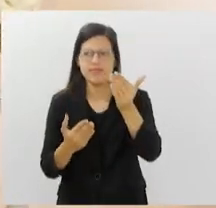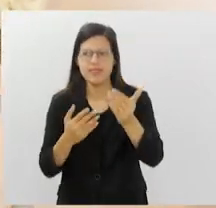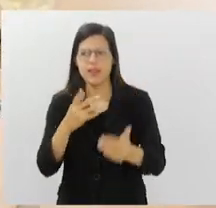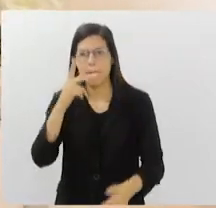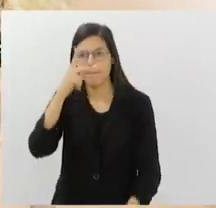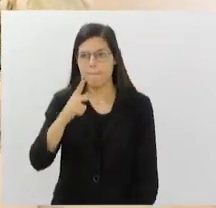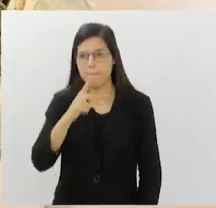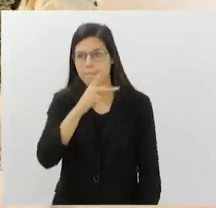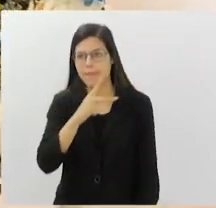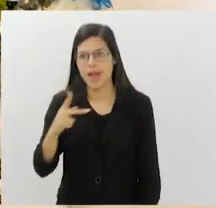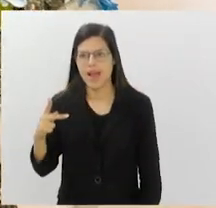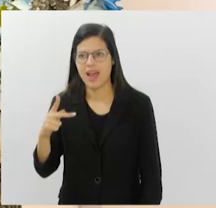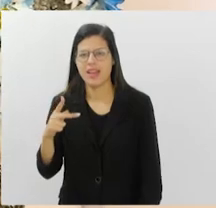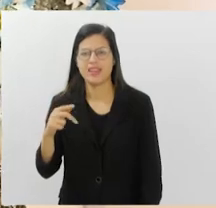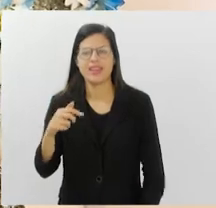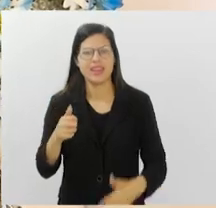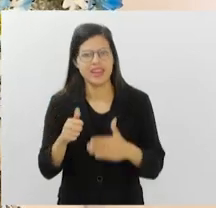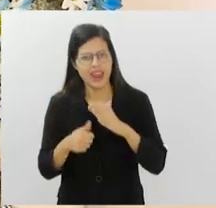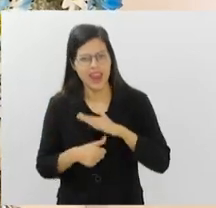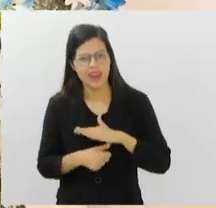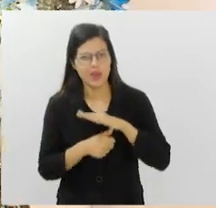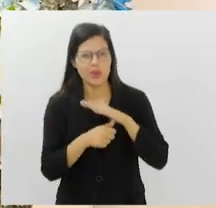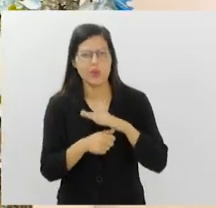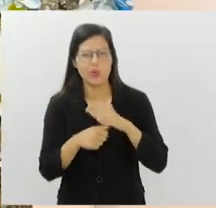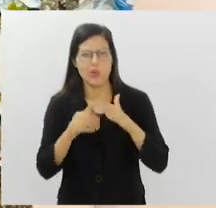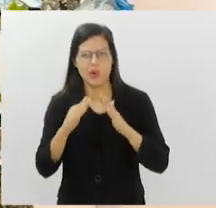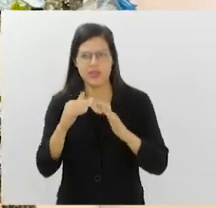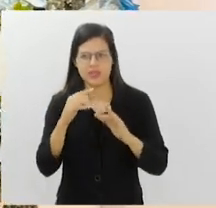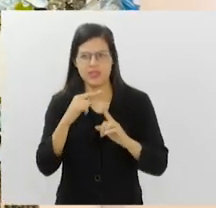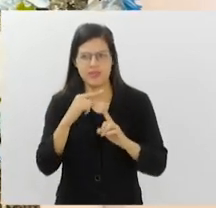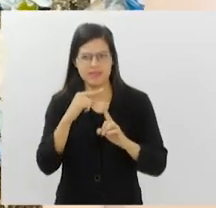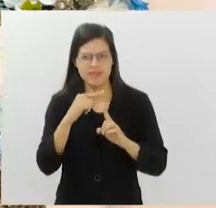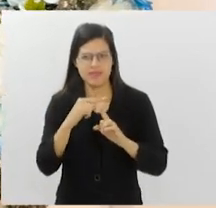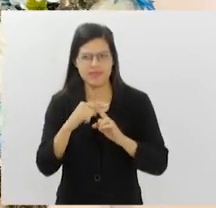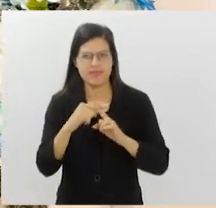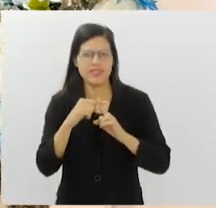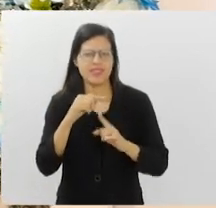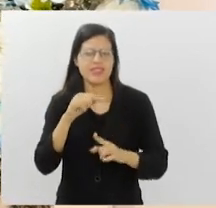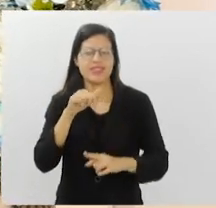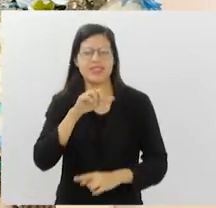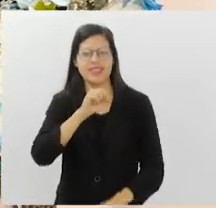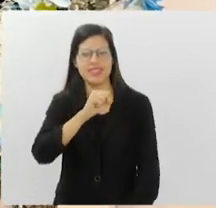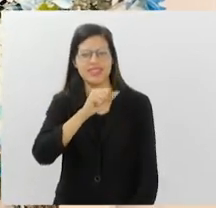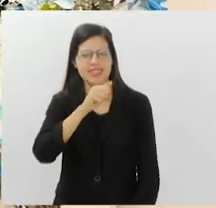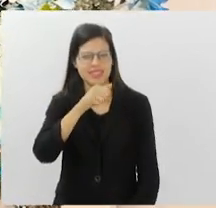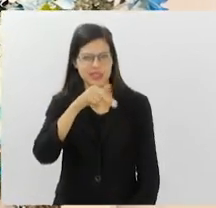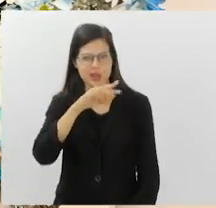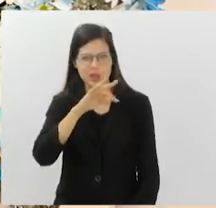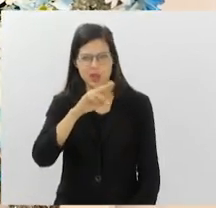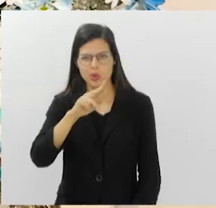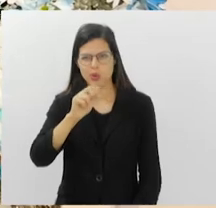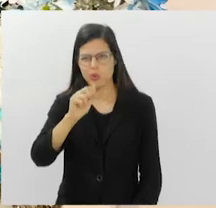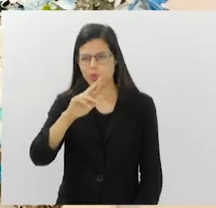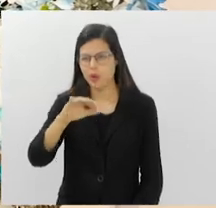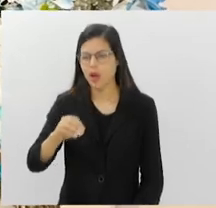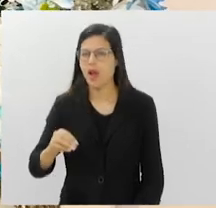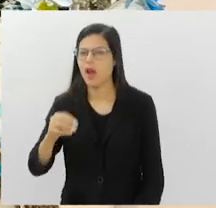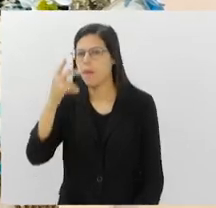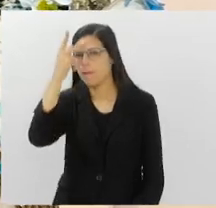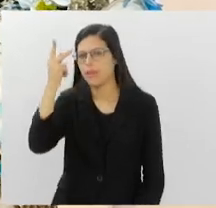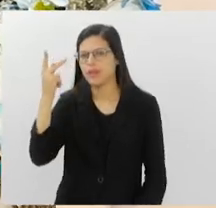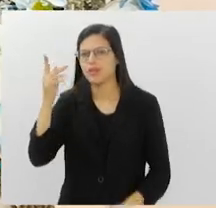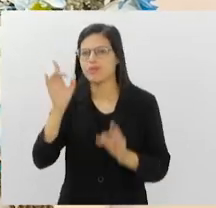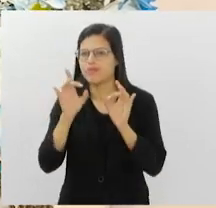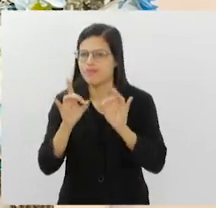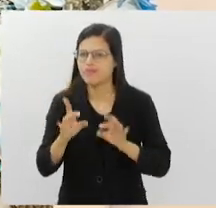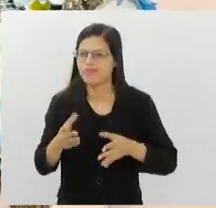Omar, reitor do santuário, por ele ser essa pessoa tão especial que nos recebeu quando